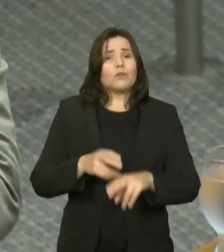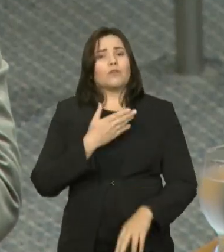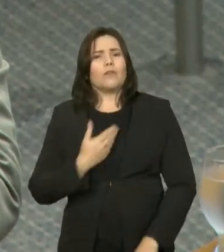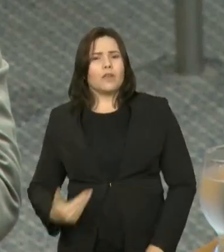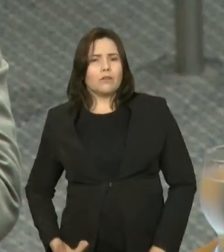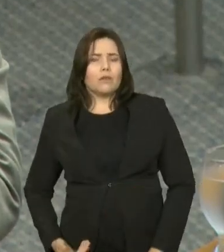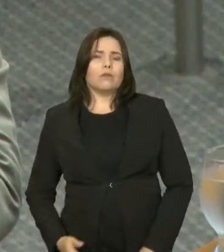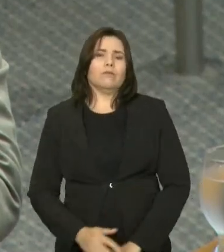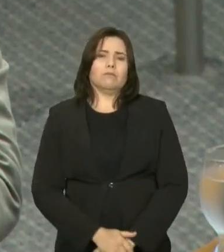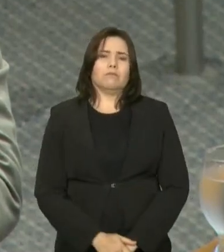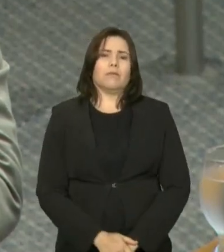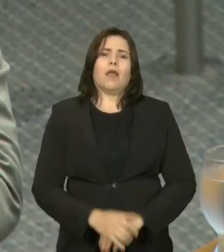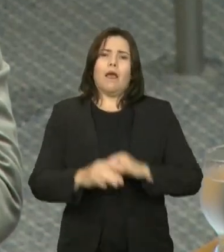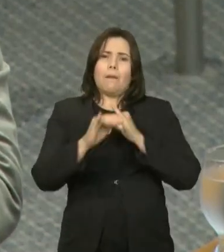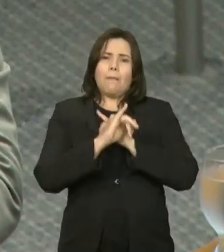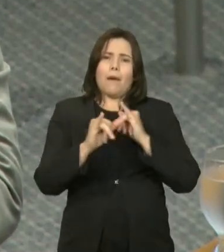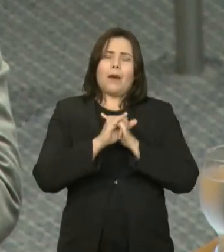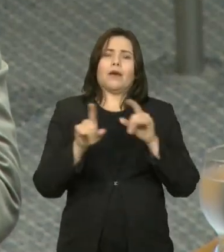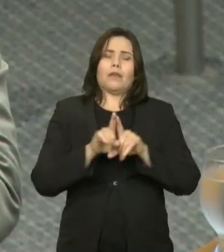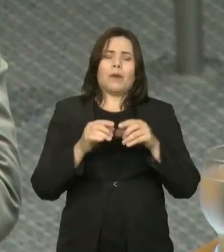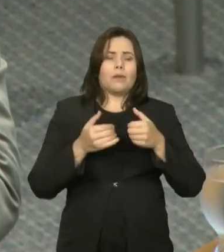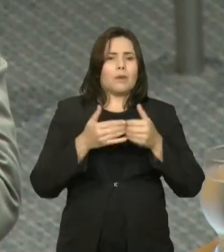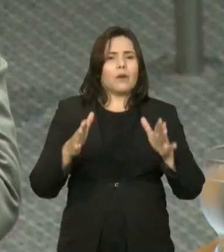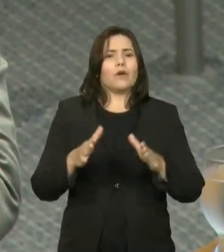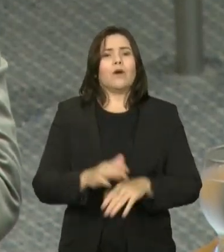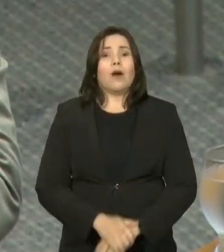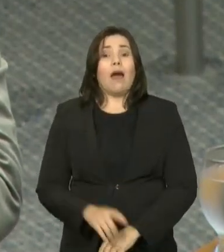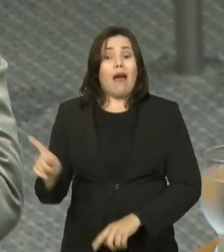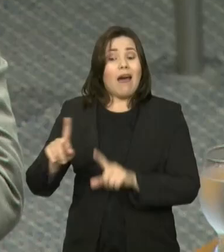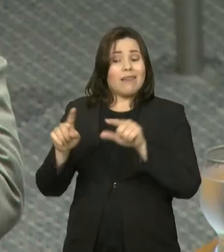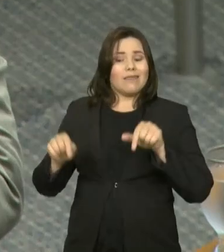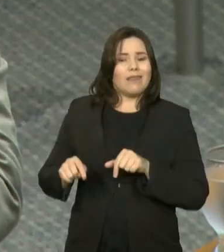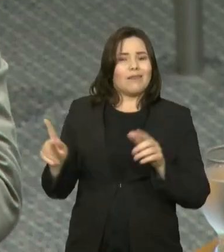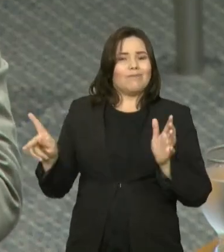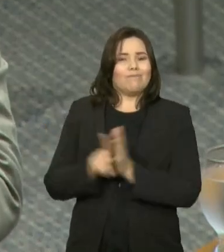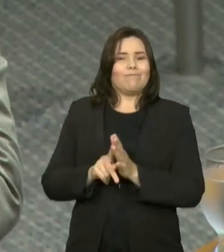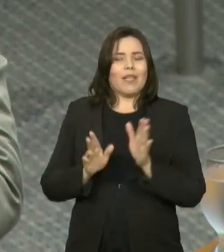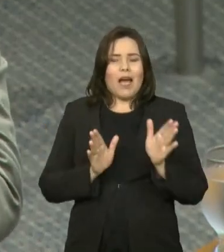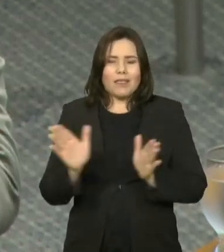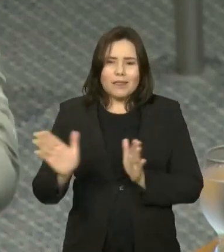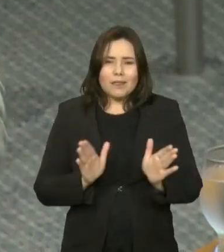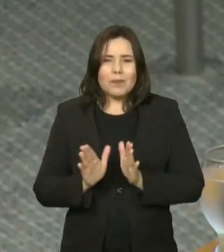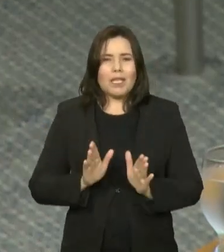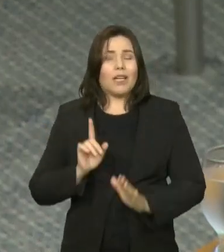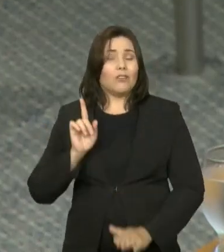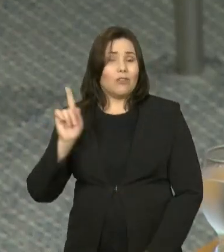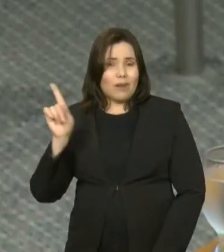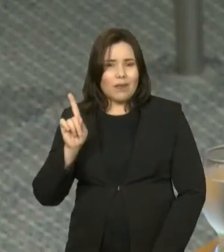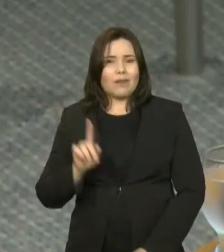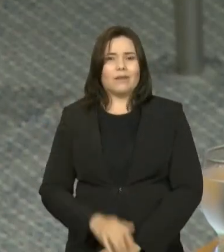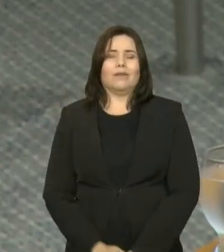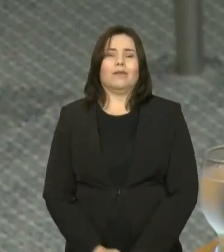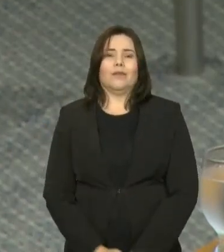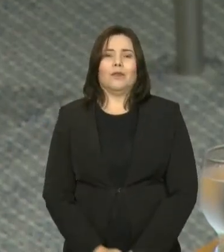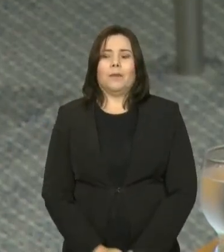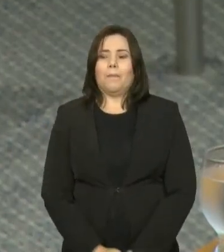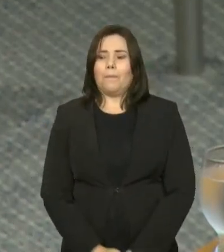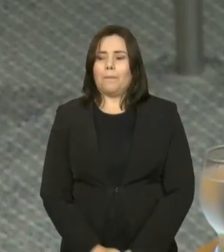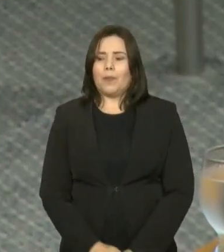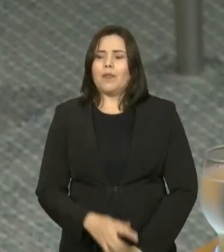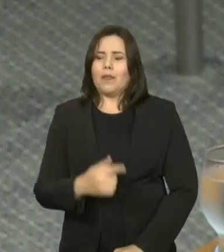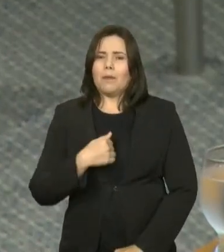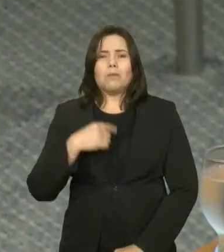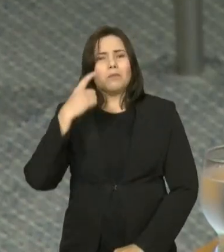setores, com a questão da acessibilidade. Então, isso é muito importante, deputado Neto, porque a gente vê